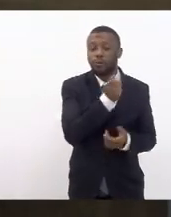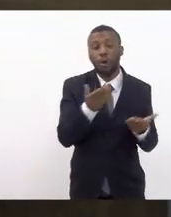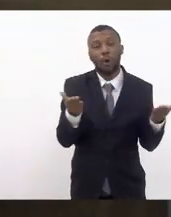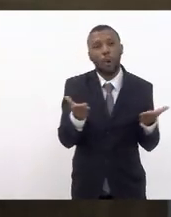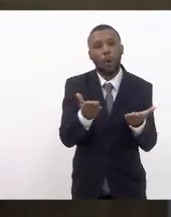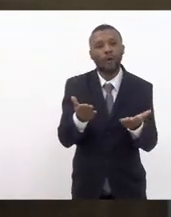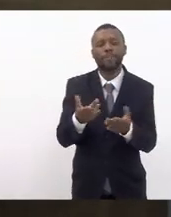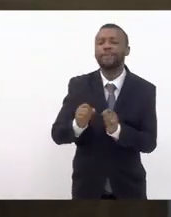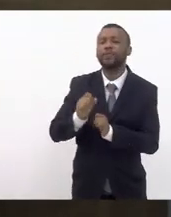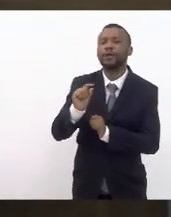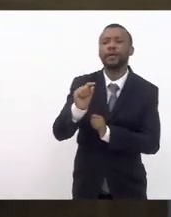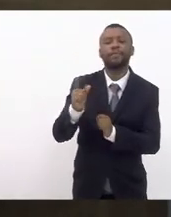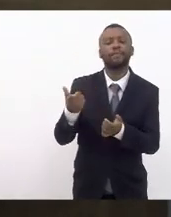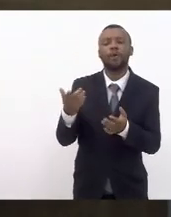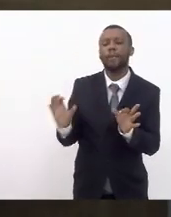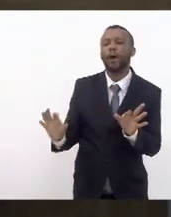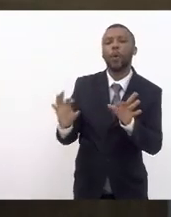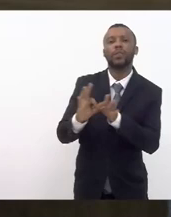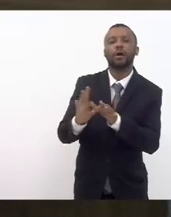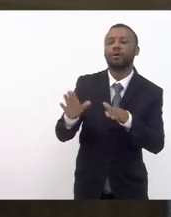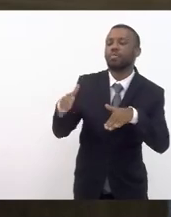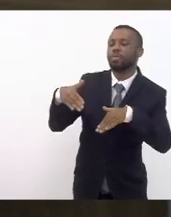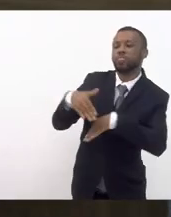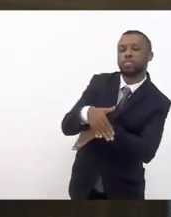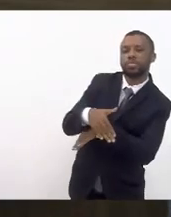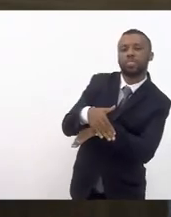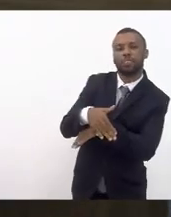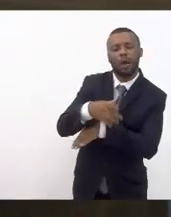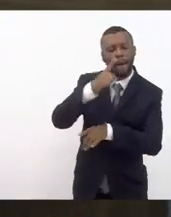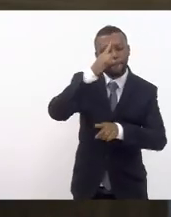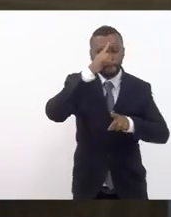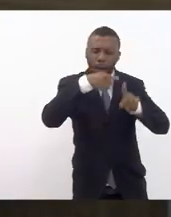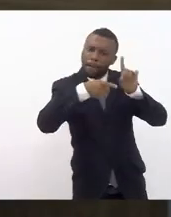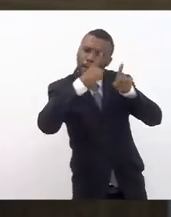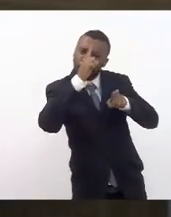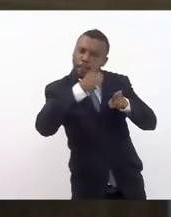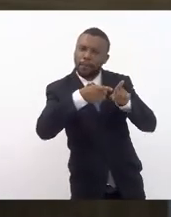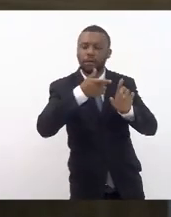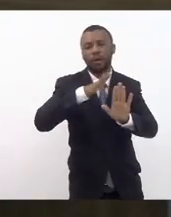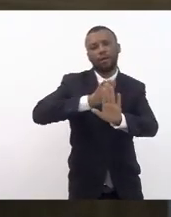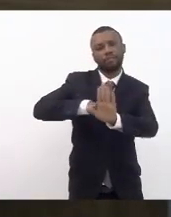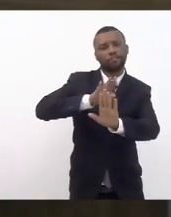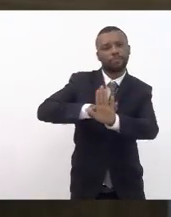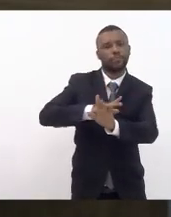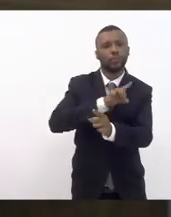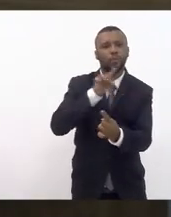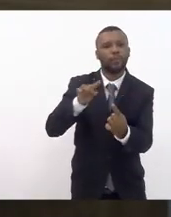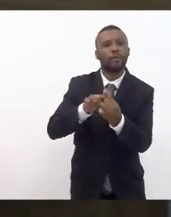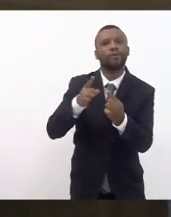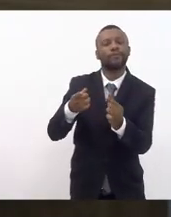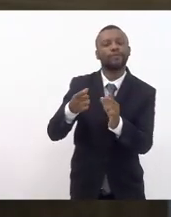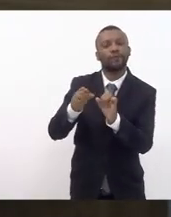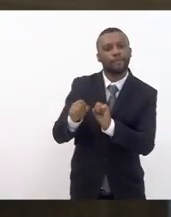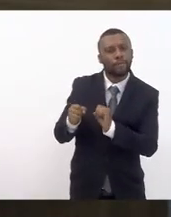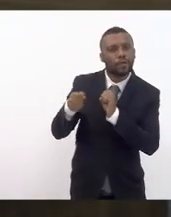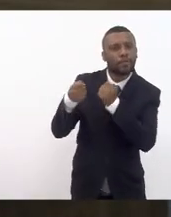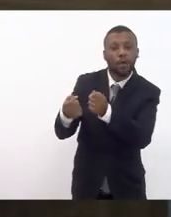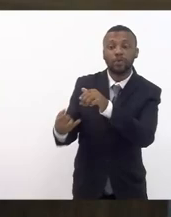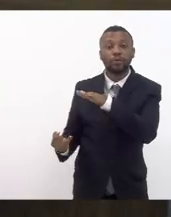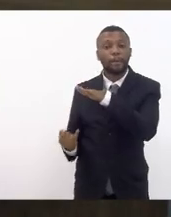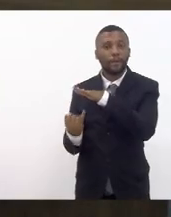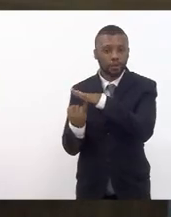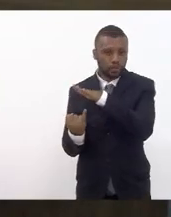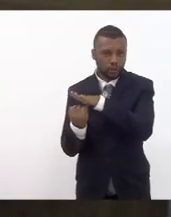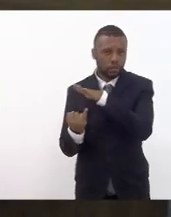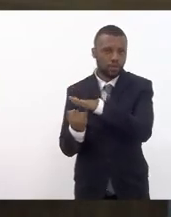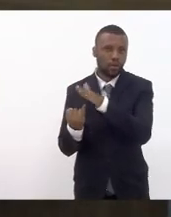união subserviente ao ditame ideológico em prol de um fortalecimento ainda mais de uma instituição que